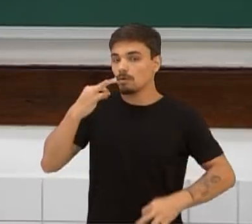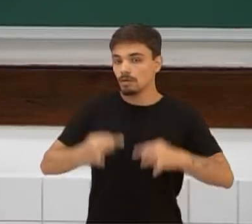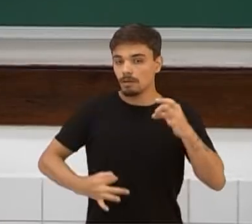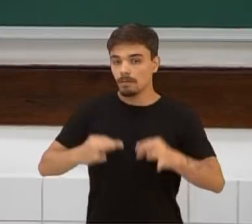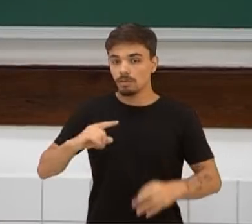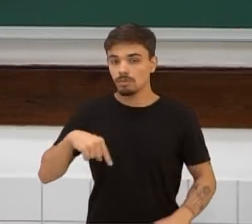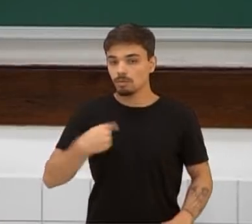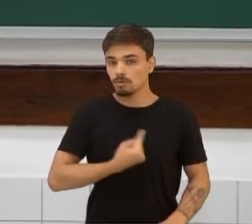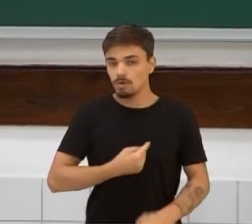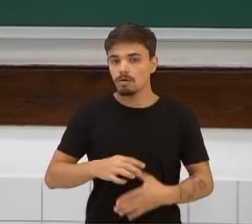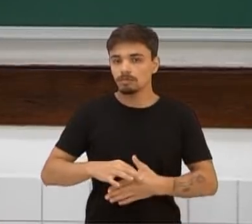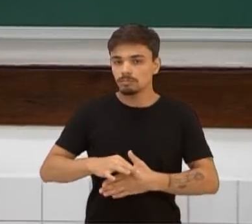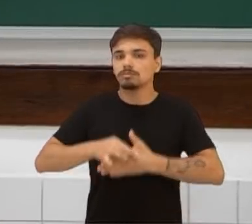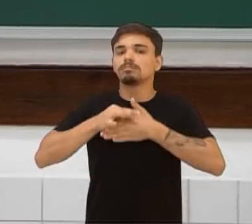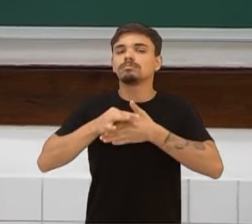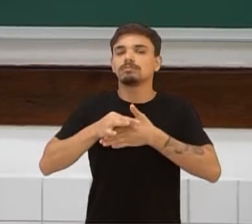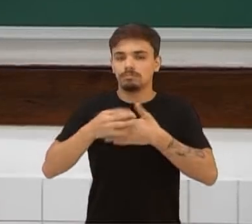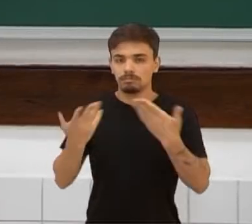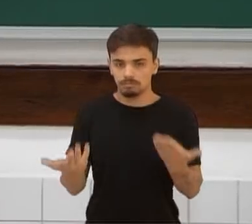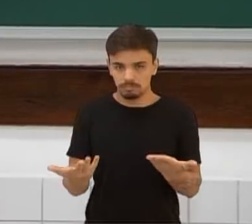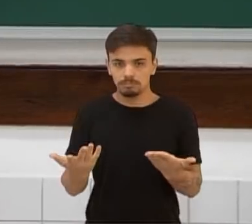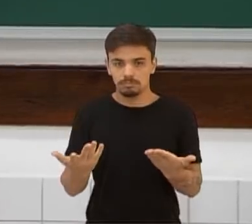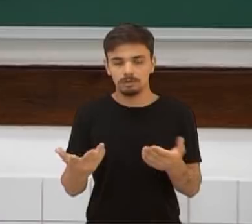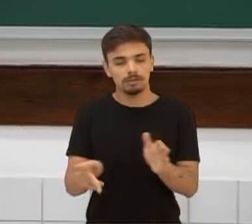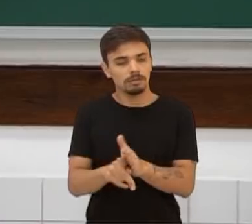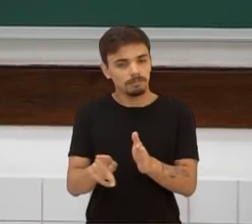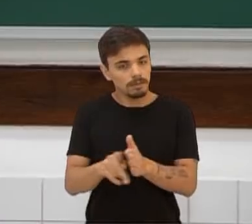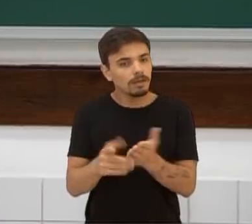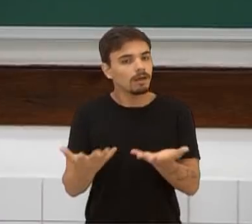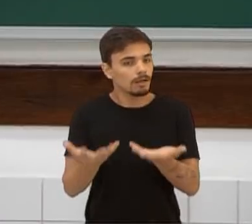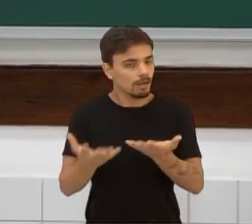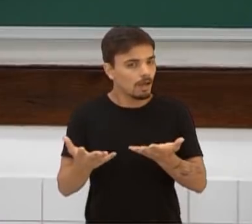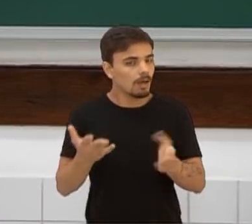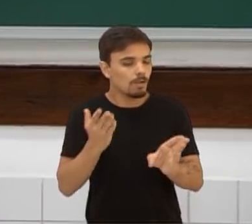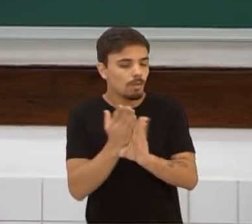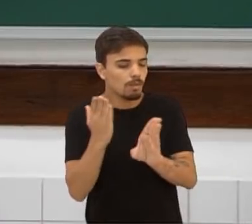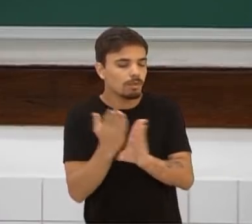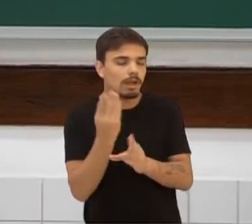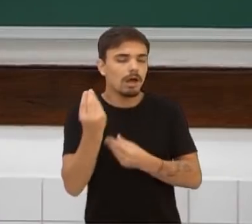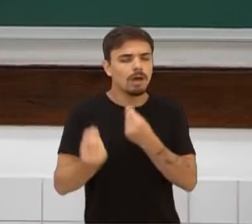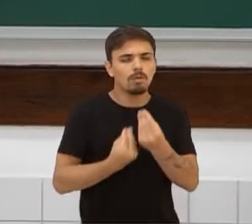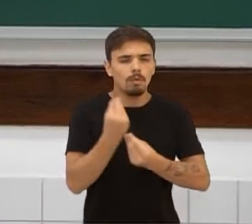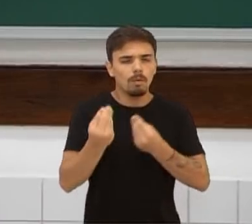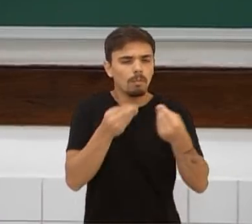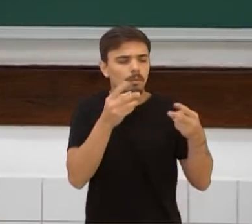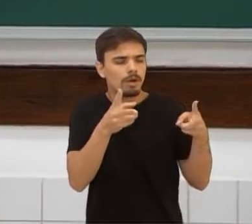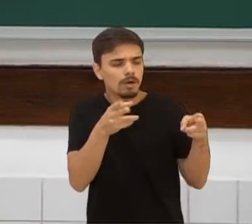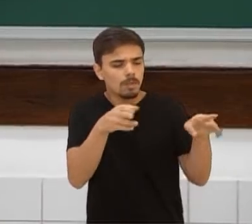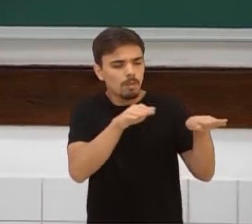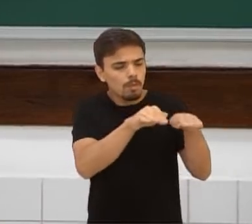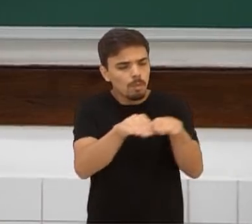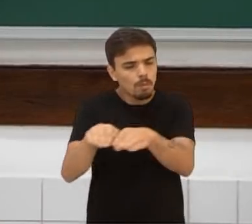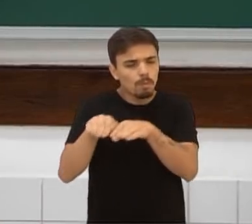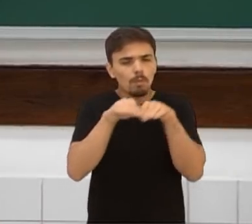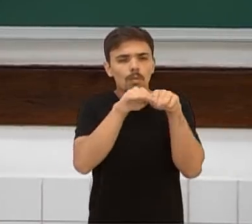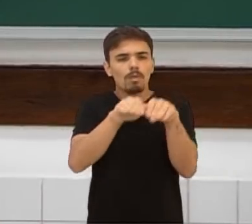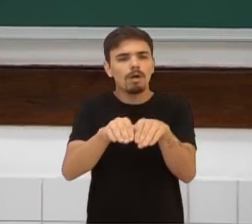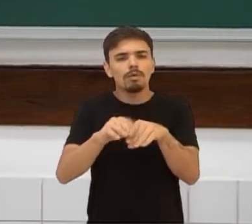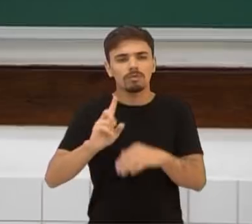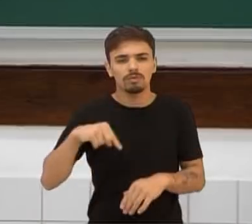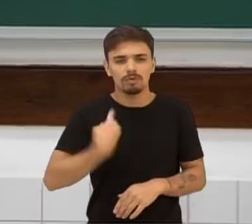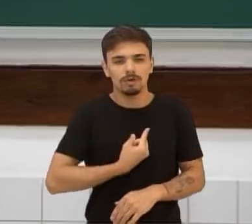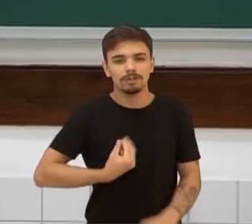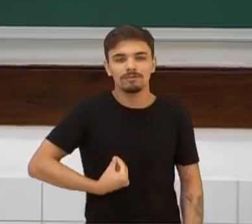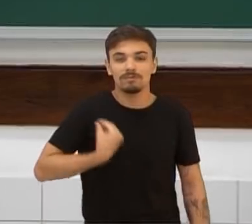líderes, e sim que a gente tente procurar um meio mais igualitário, onde todos nós podemos viver na